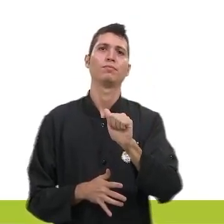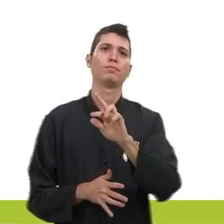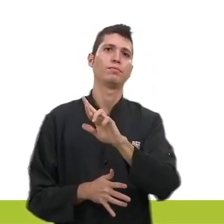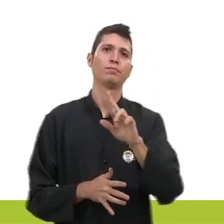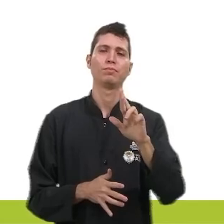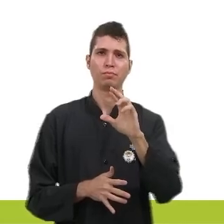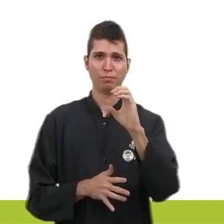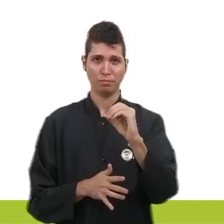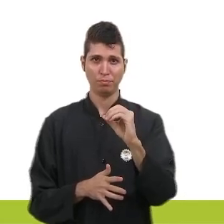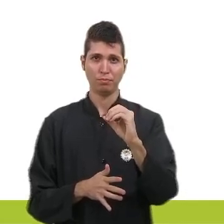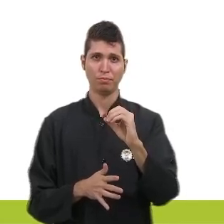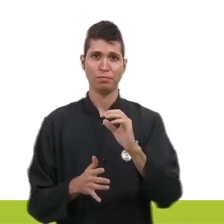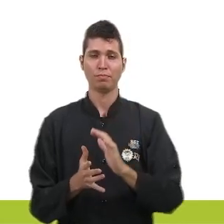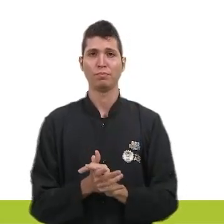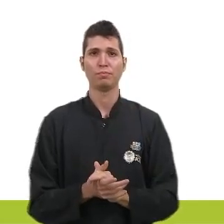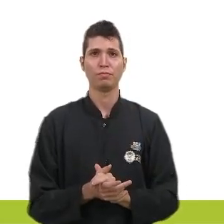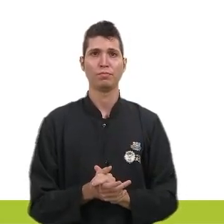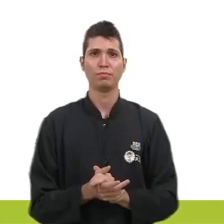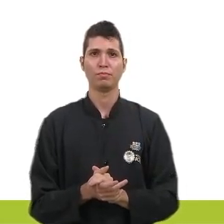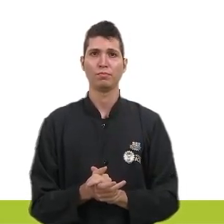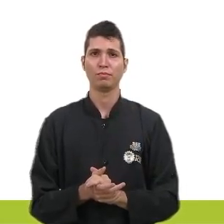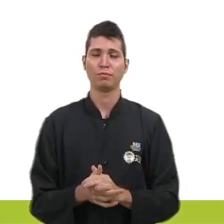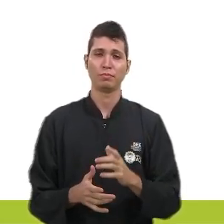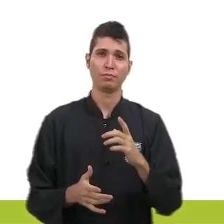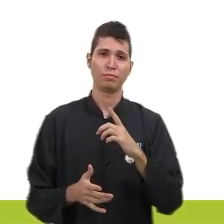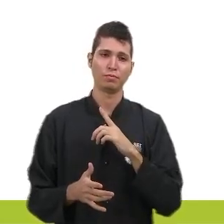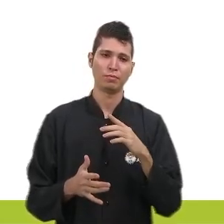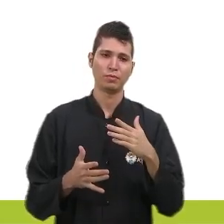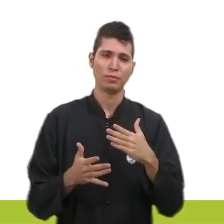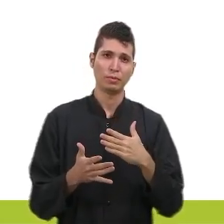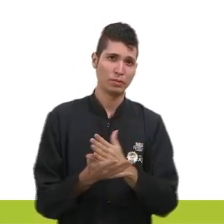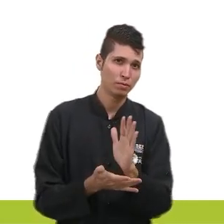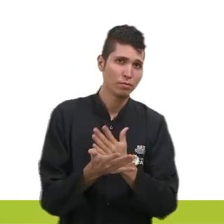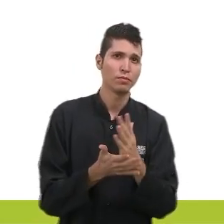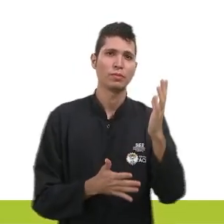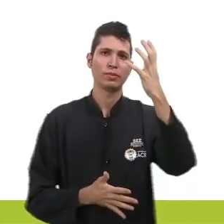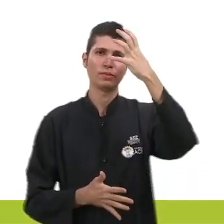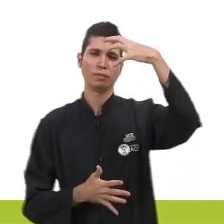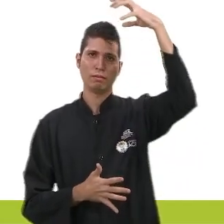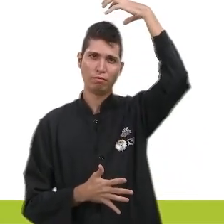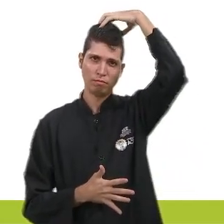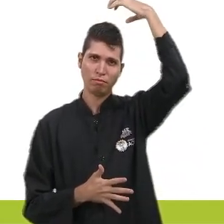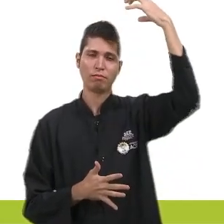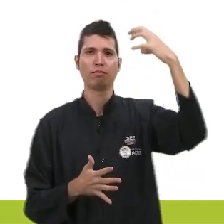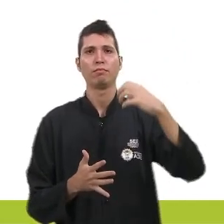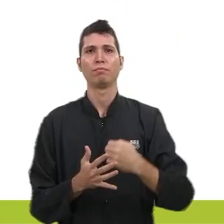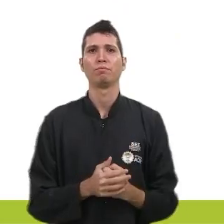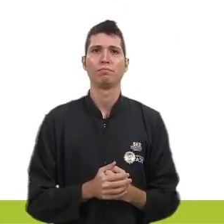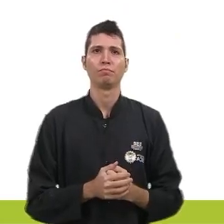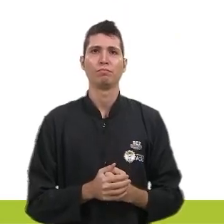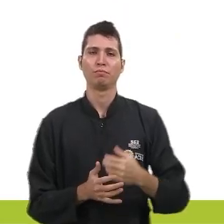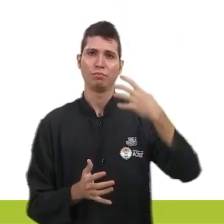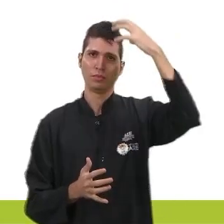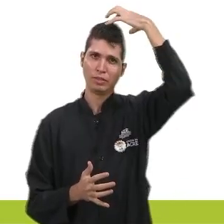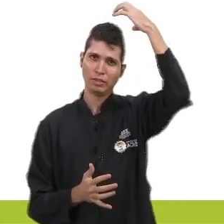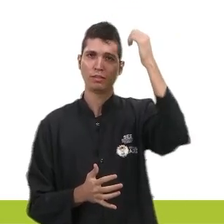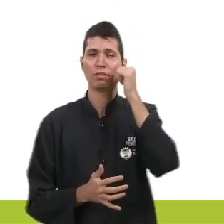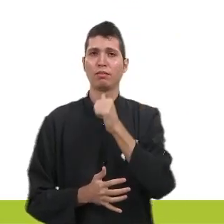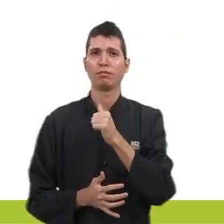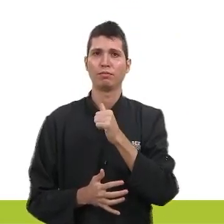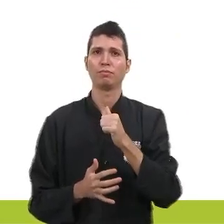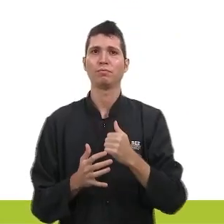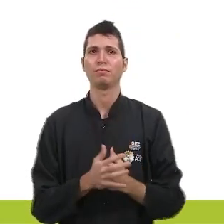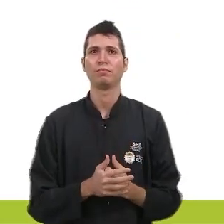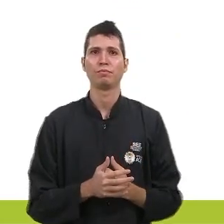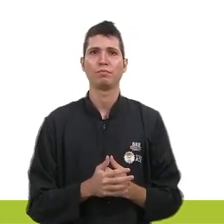galera. Tinham seus reis, né? Alguns tinham rainhas, enfim. Nós observamos aqui que não há presença mais